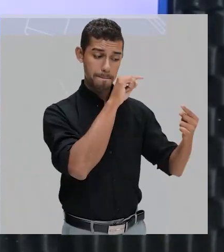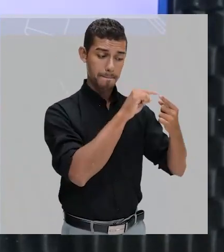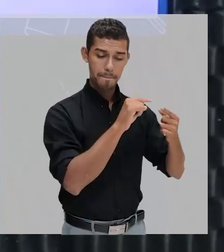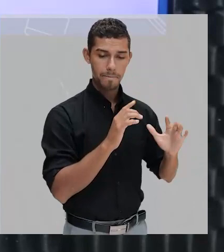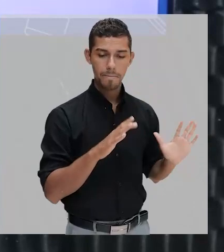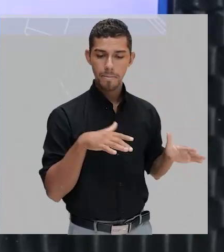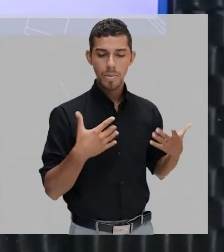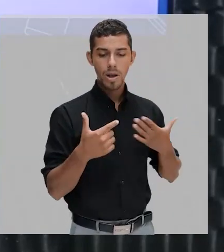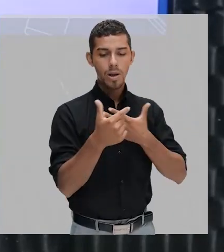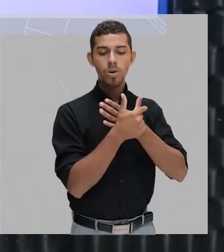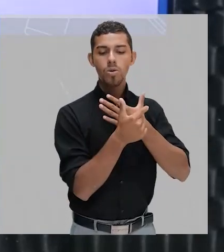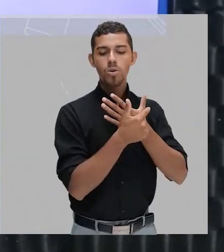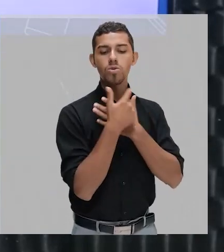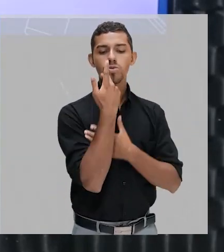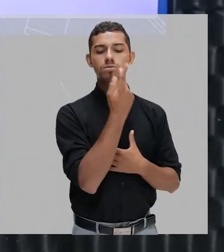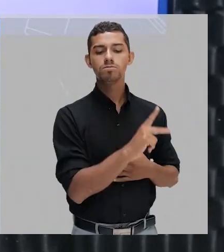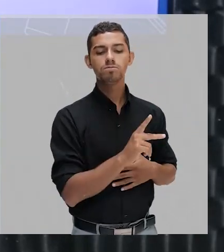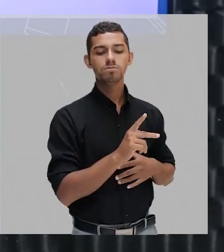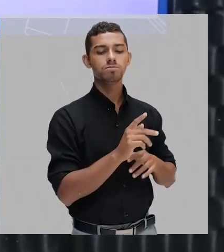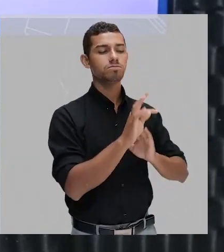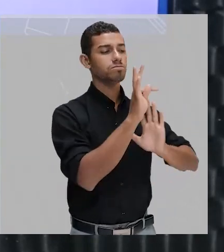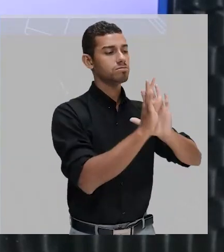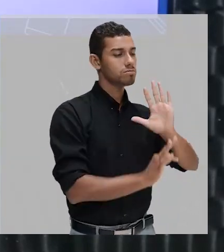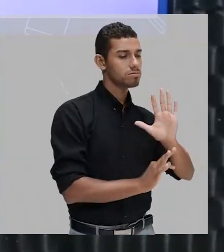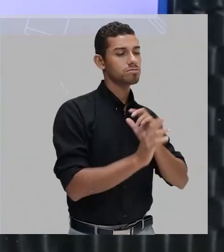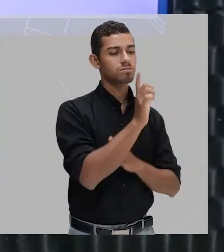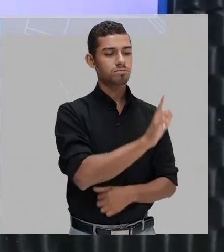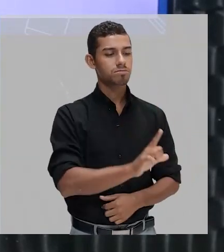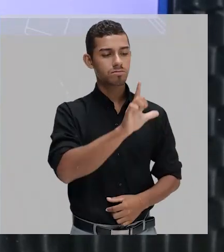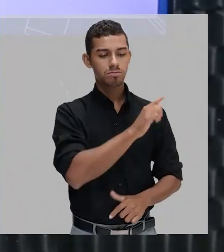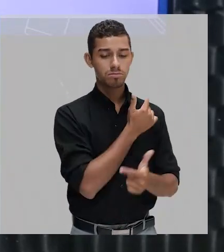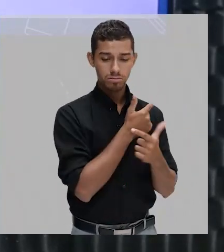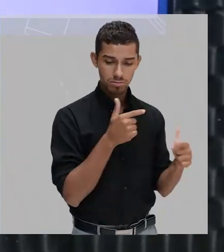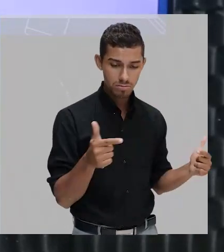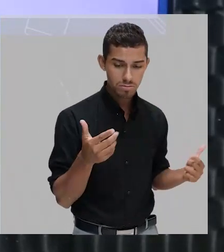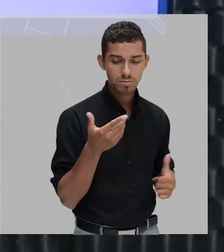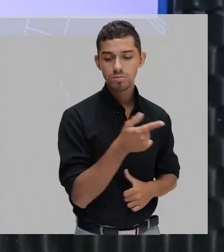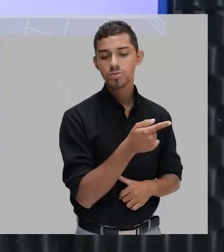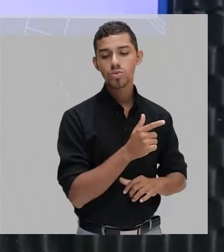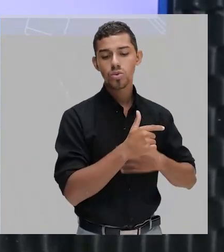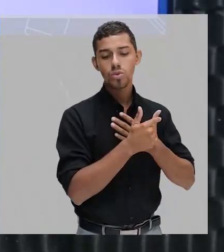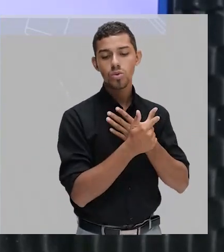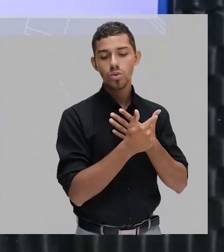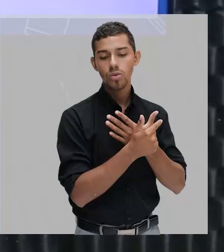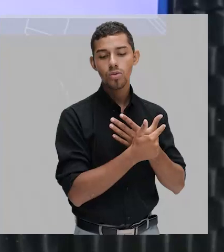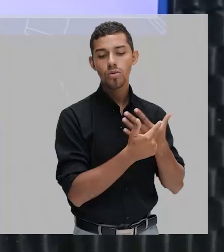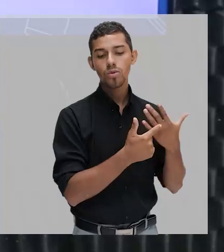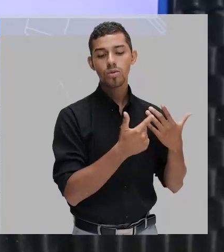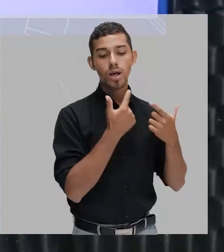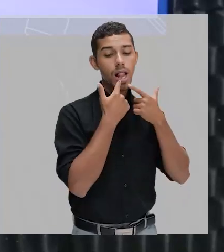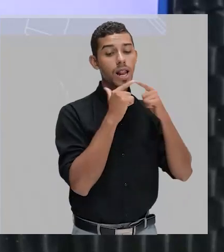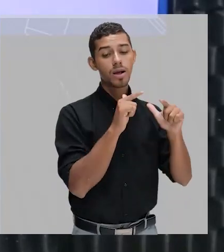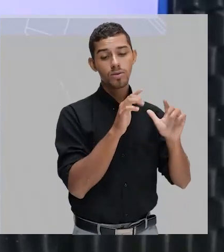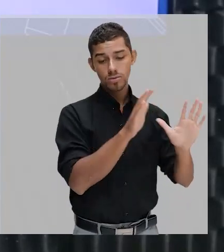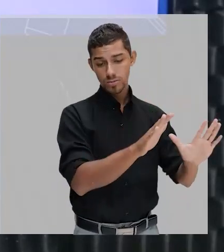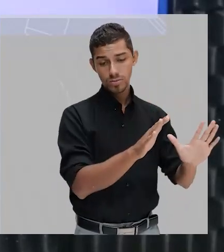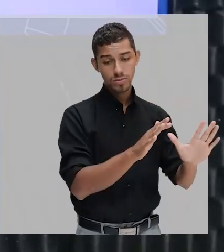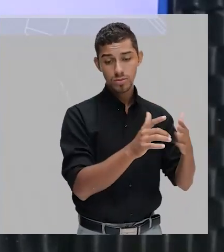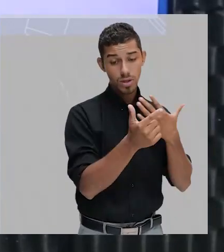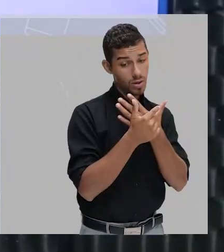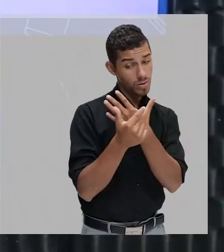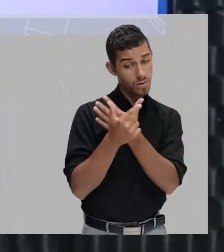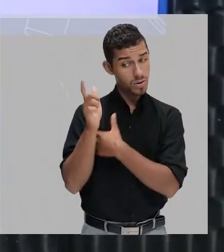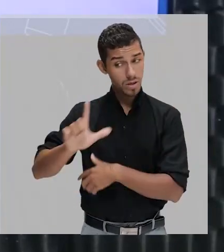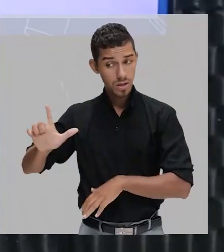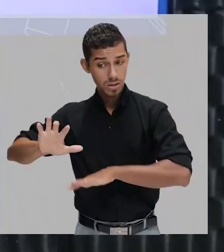as funções da linguagem que estão mais presentes nos textos não literários? Prestem atenção, funções da linguagem, não são funções